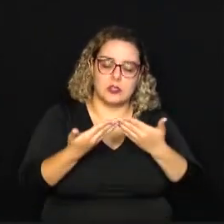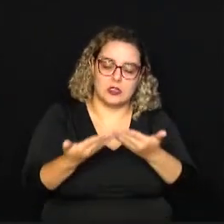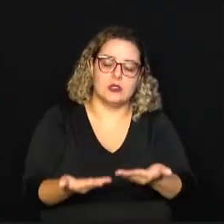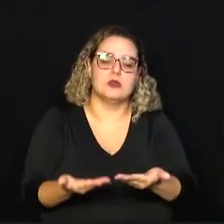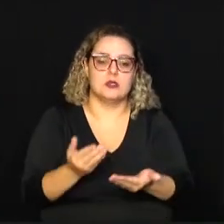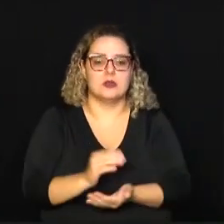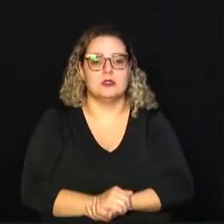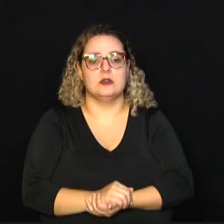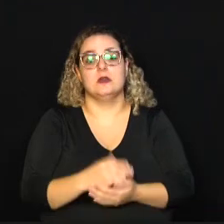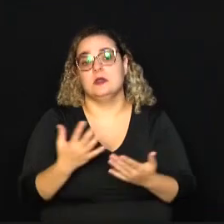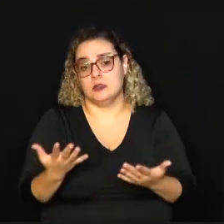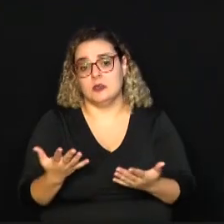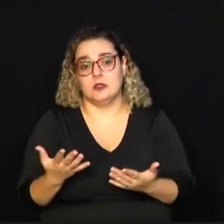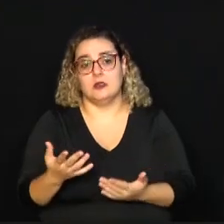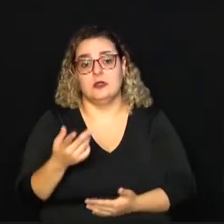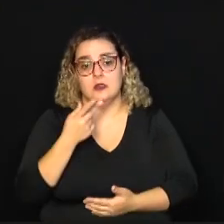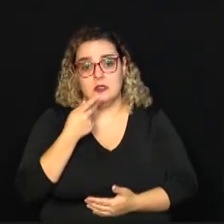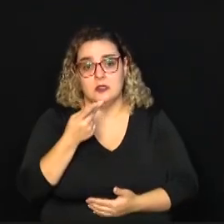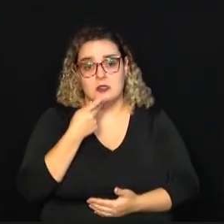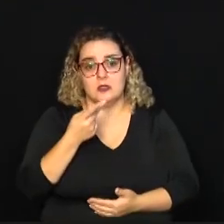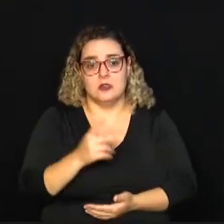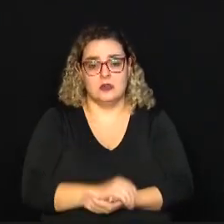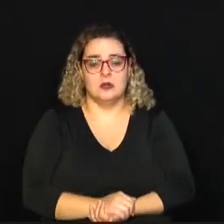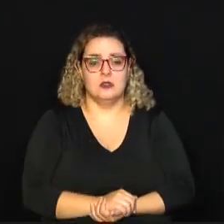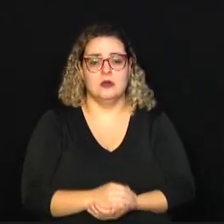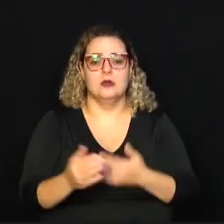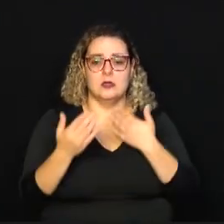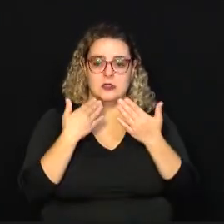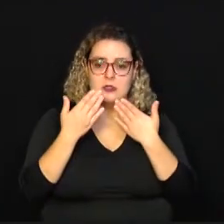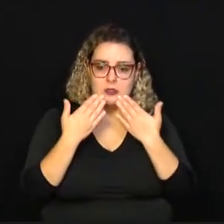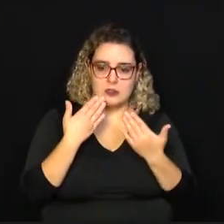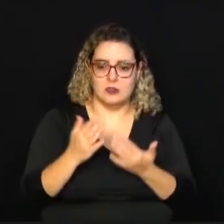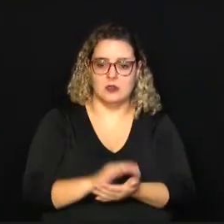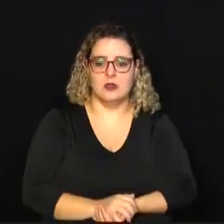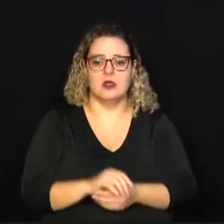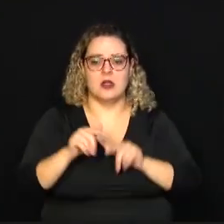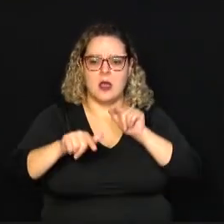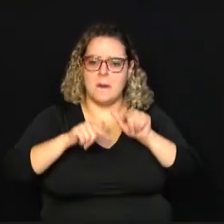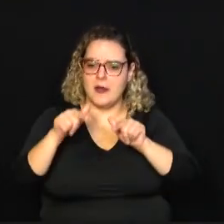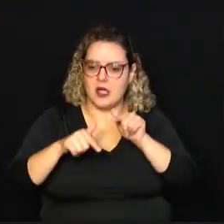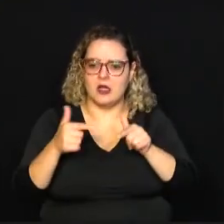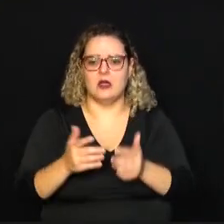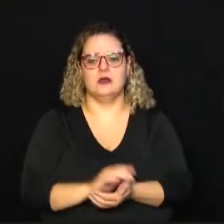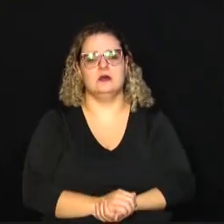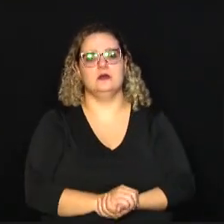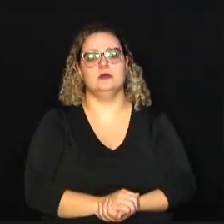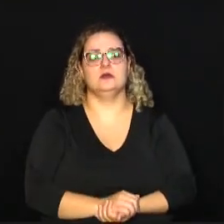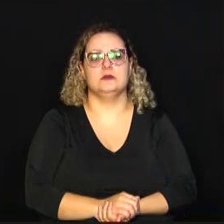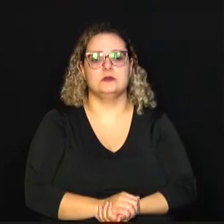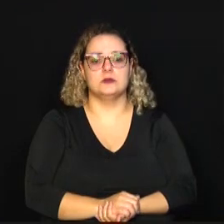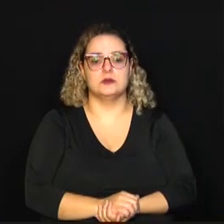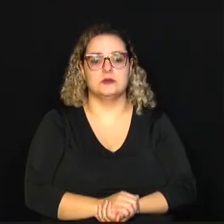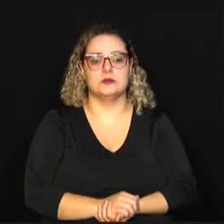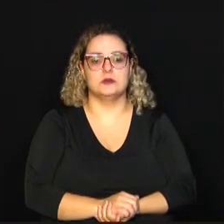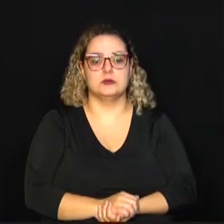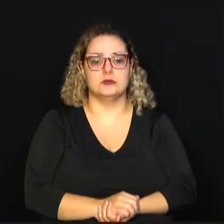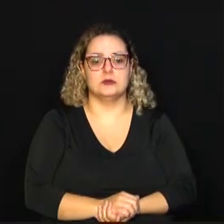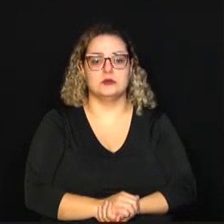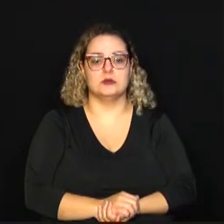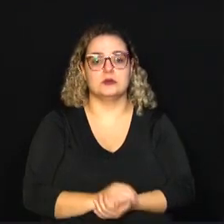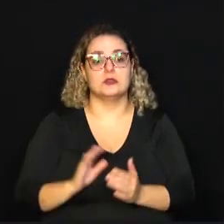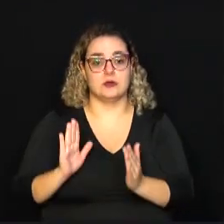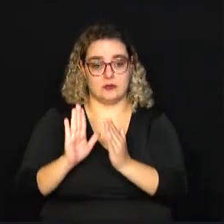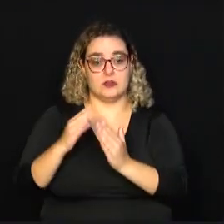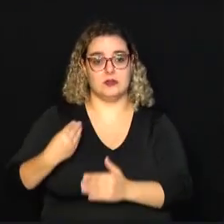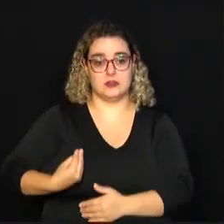e, enfim, e de falar conosco também sobre esse trabalho, né, sobre essa campanha que a Frente pela